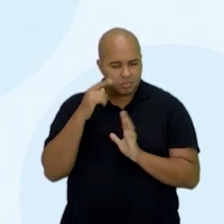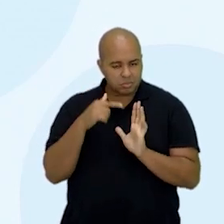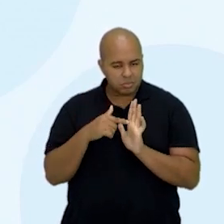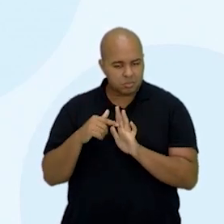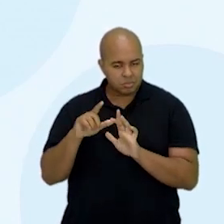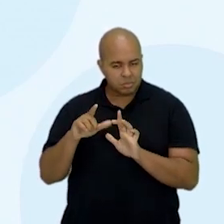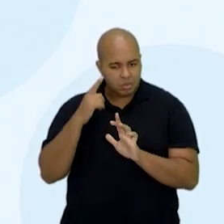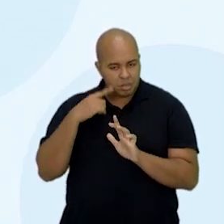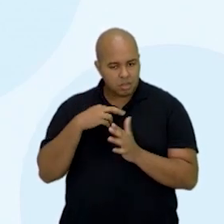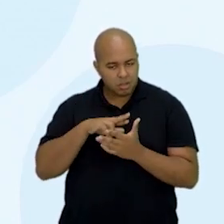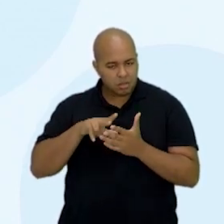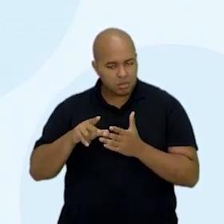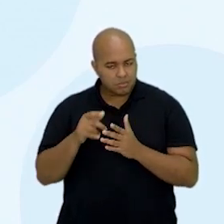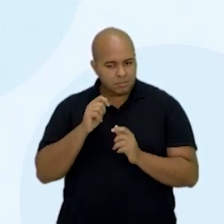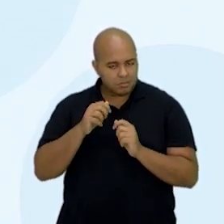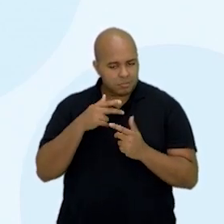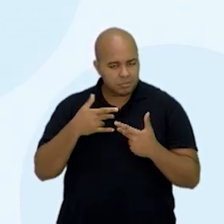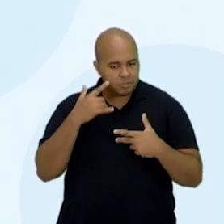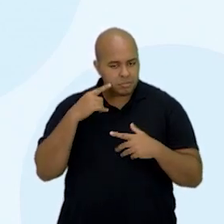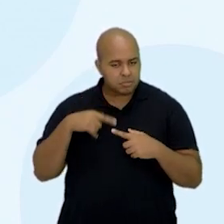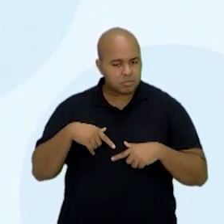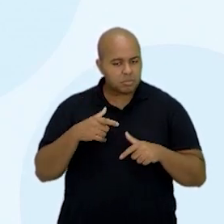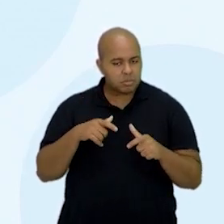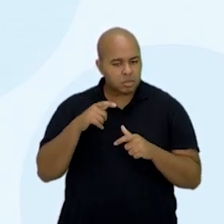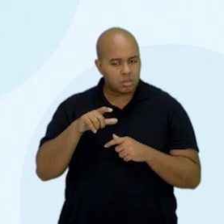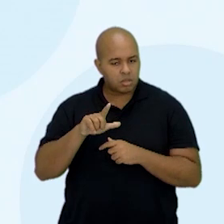tá aí para gente ó the seares